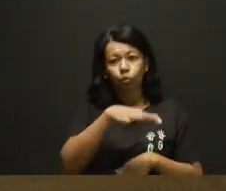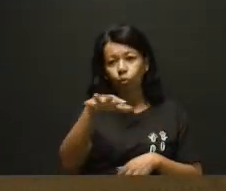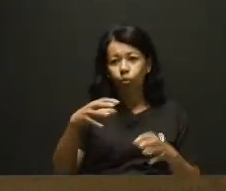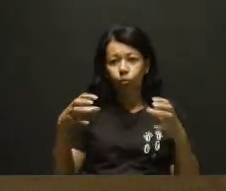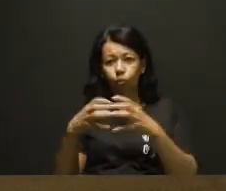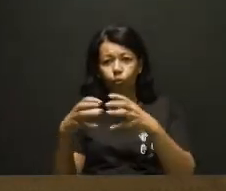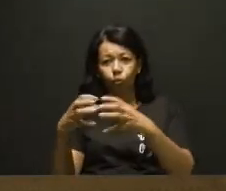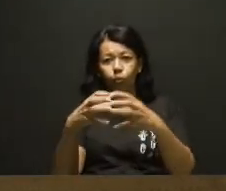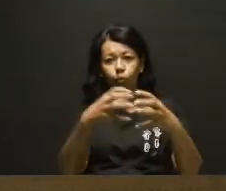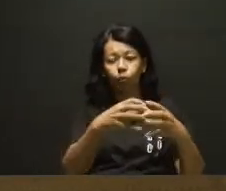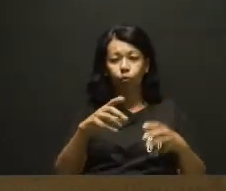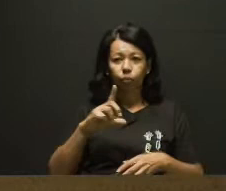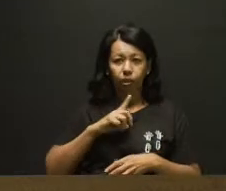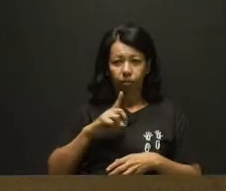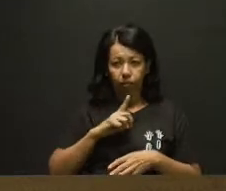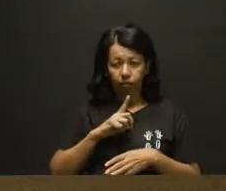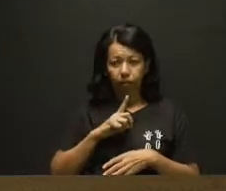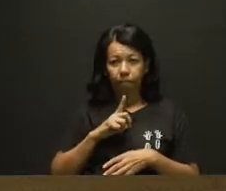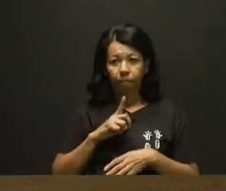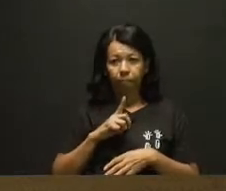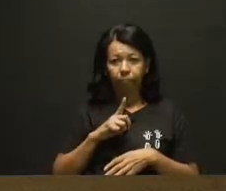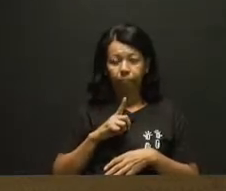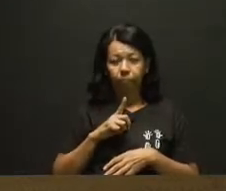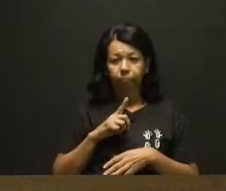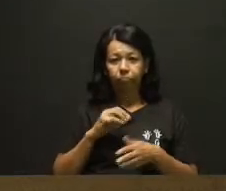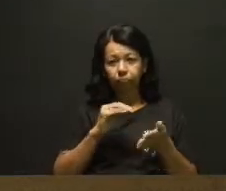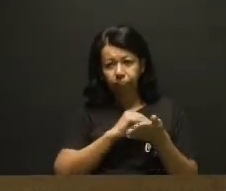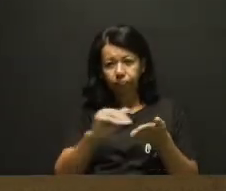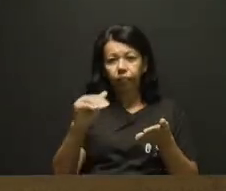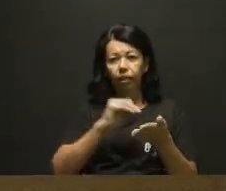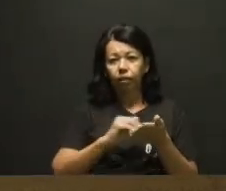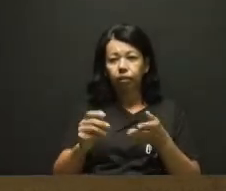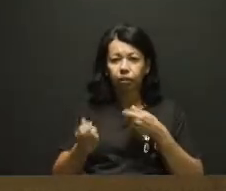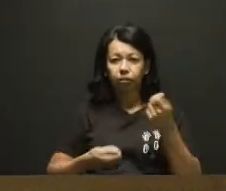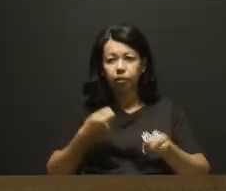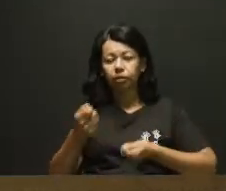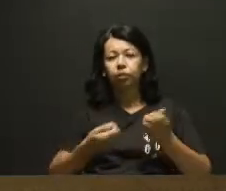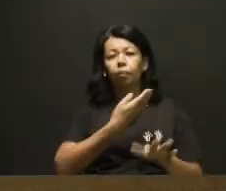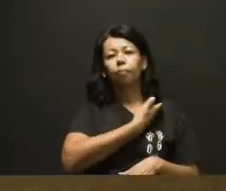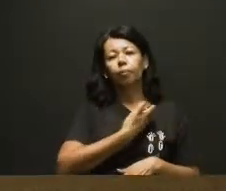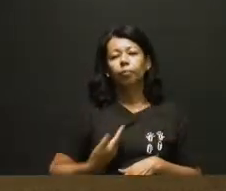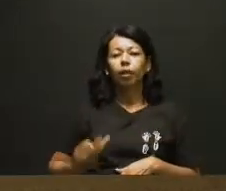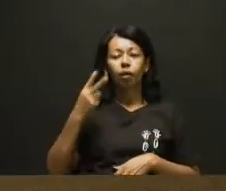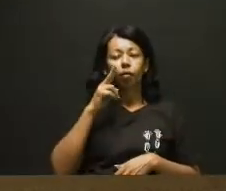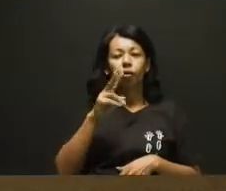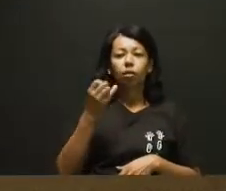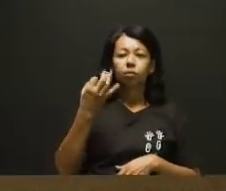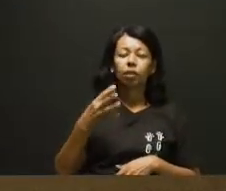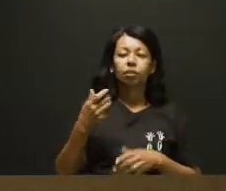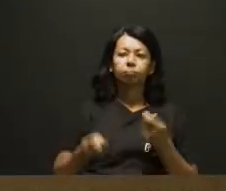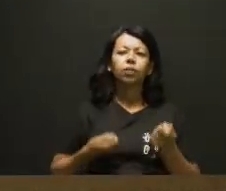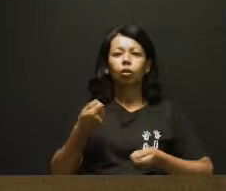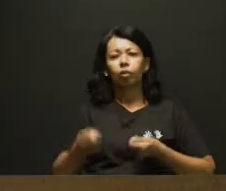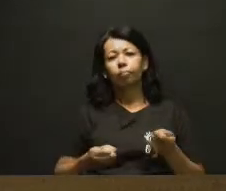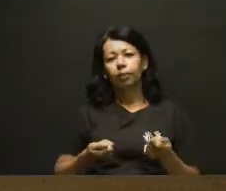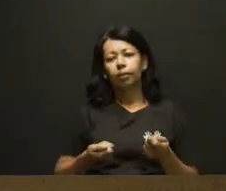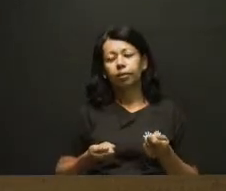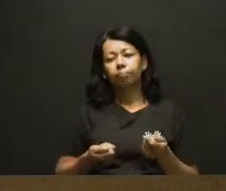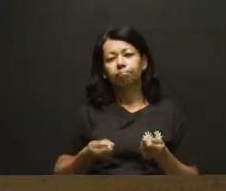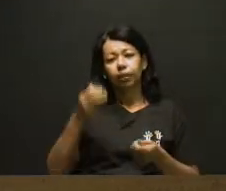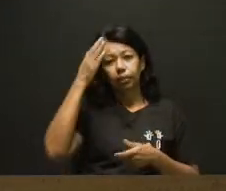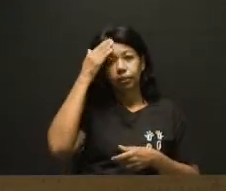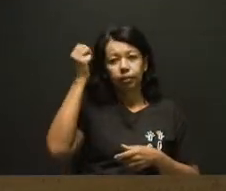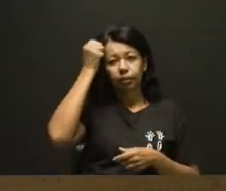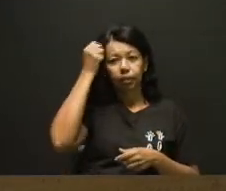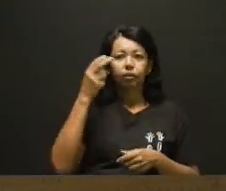organismo vivo né que é uma secretaria que é uma administração pública olha às vezes pelo aspecto econômico mas deixa de olhar